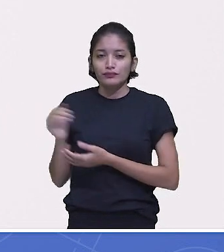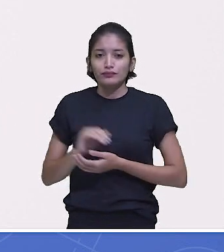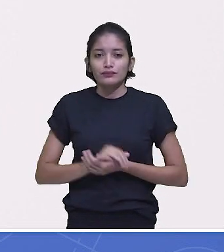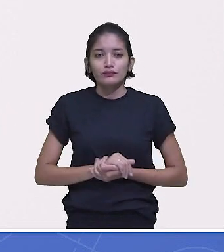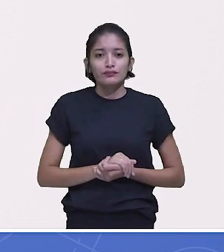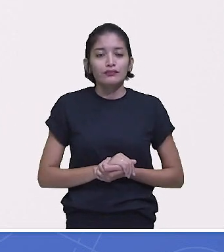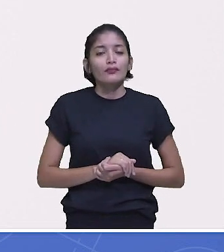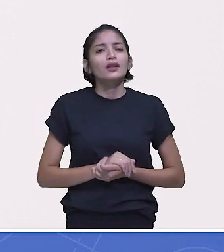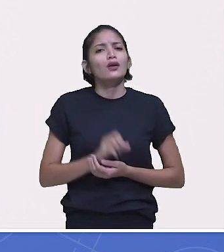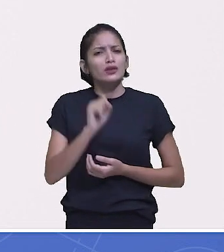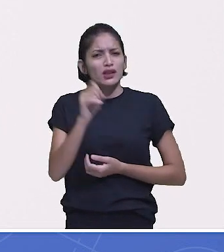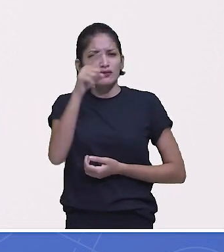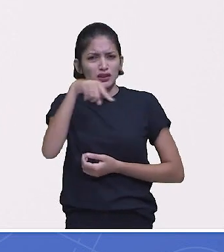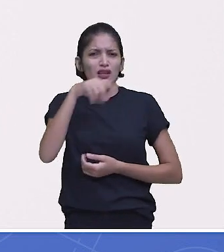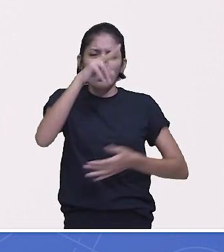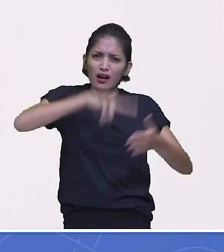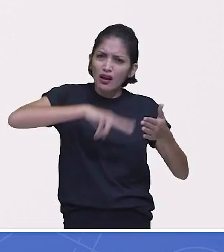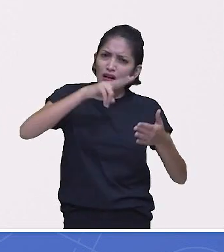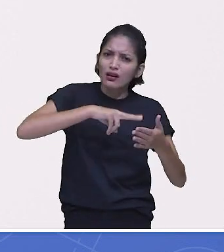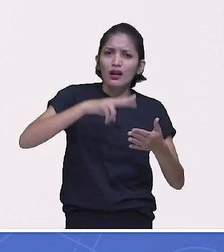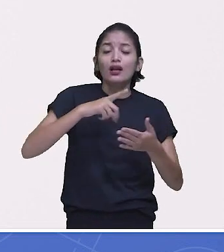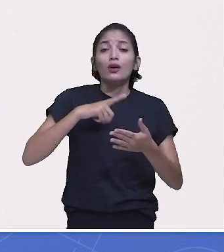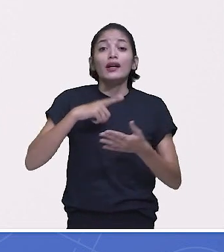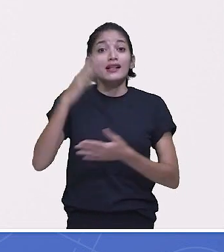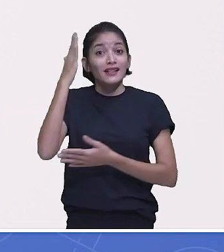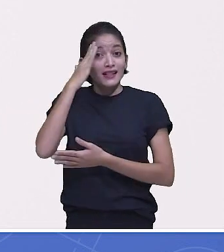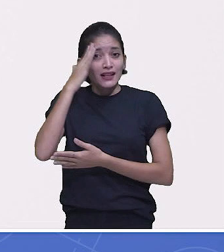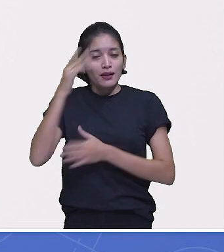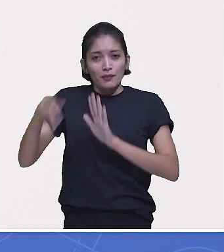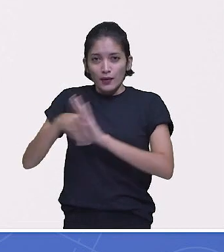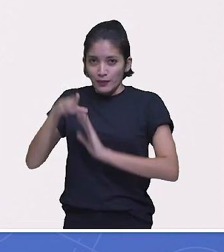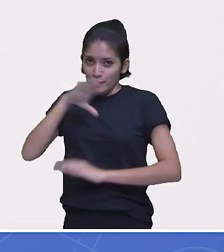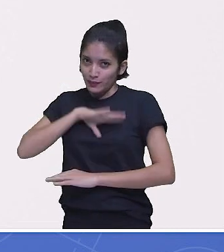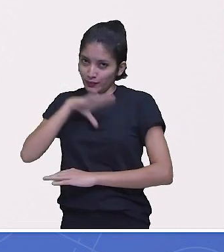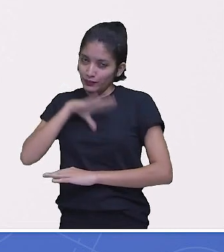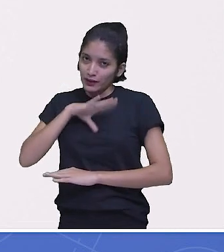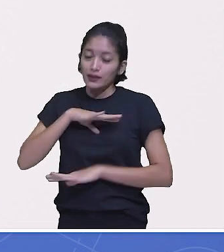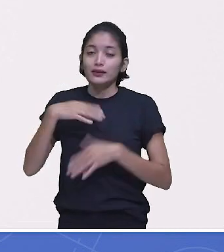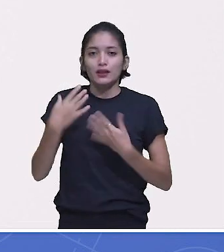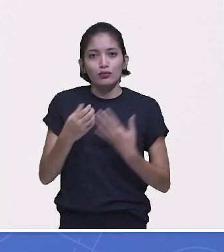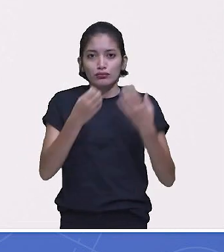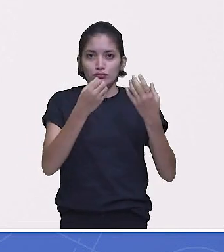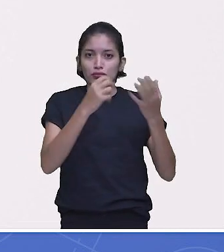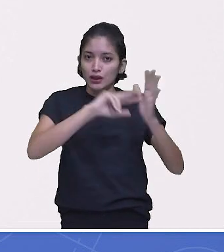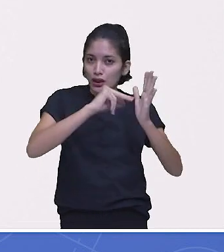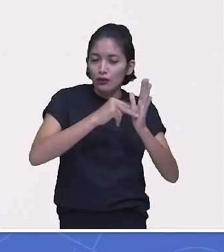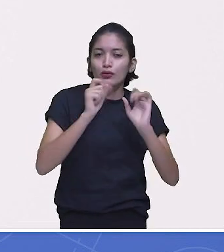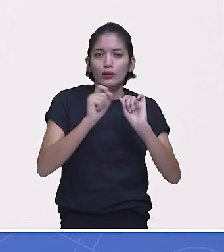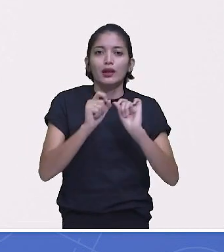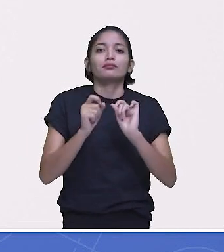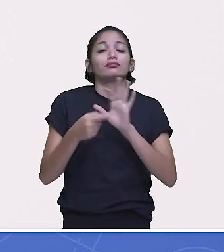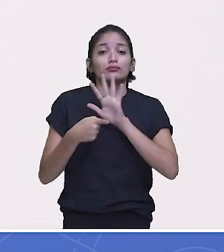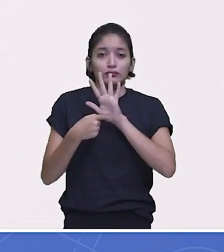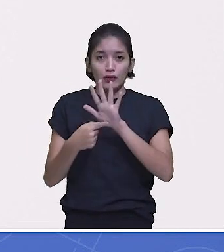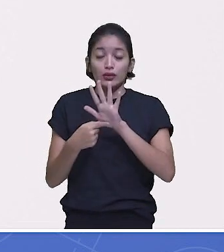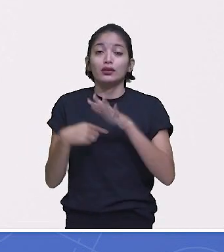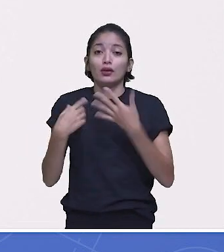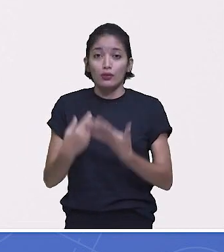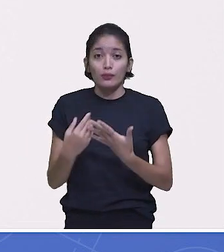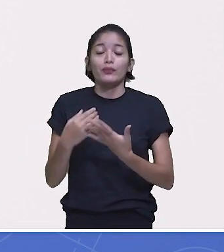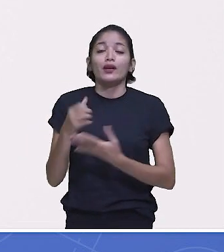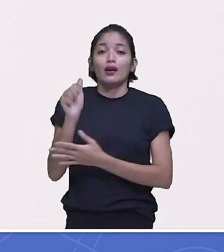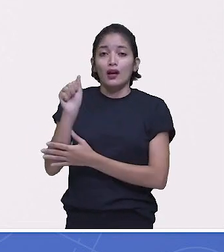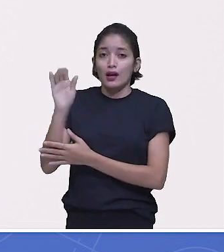aqui, você tem uma boa concepção na língua portuguesa, claro, né? Está dizendo aqui que é uma afirmação. As letras do